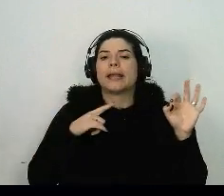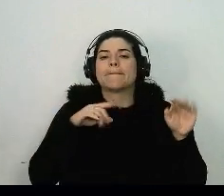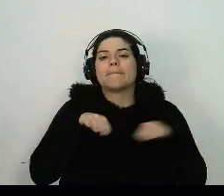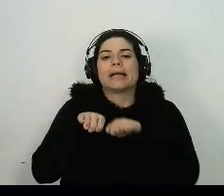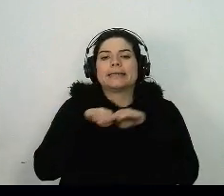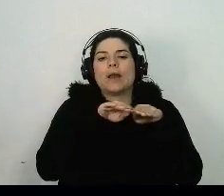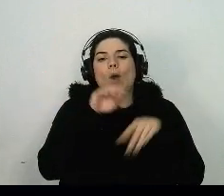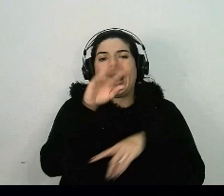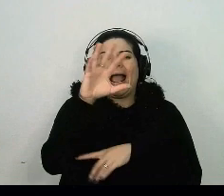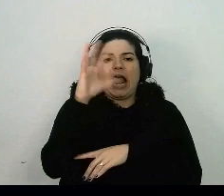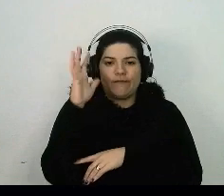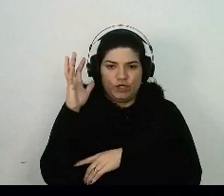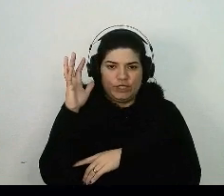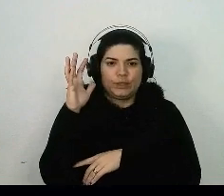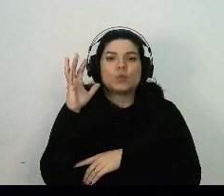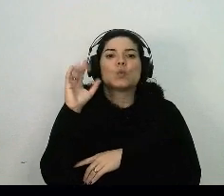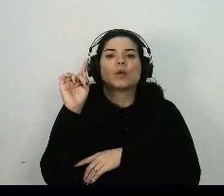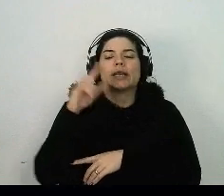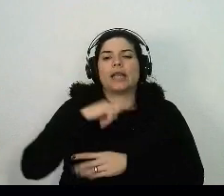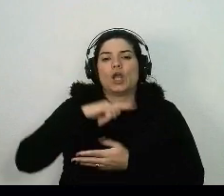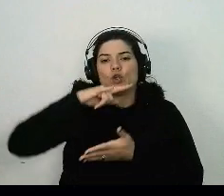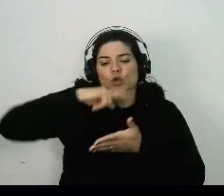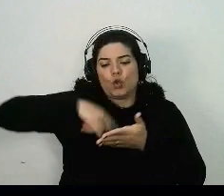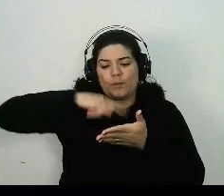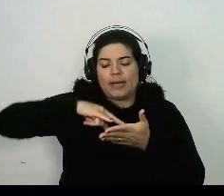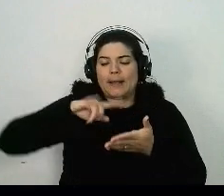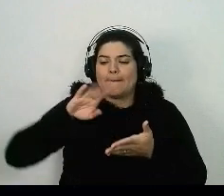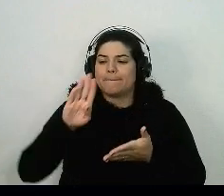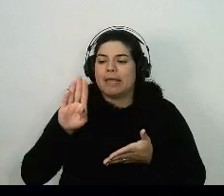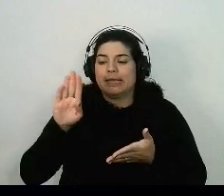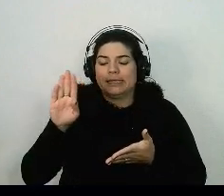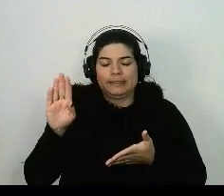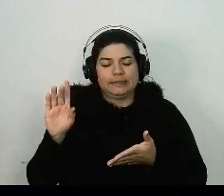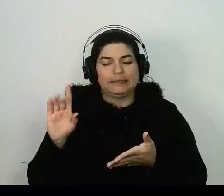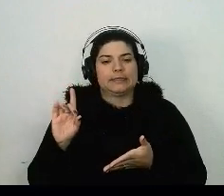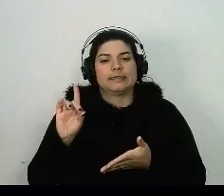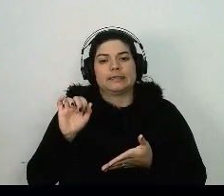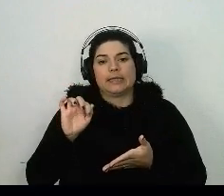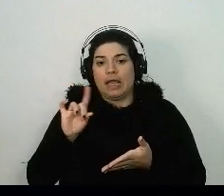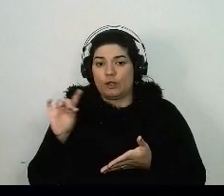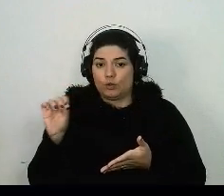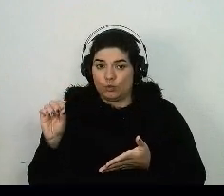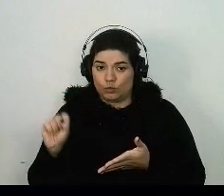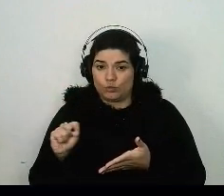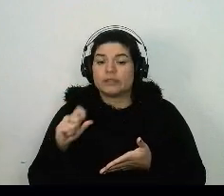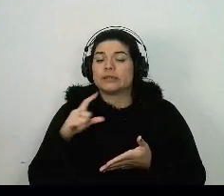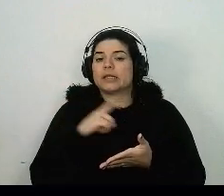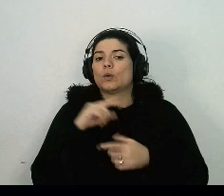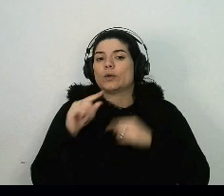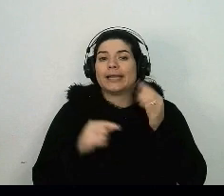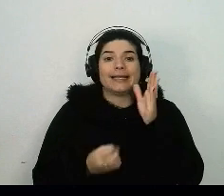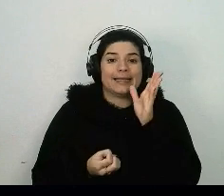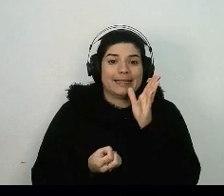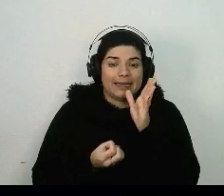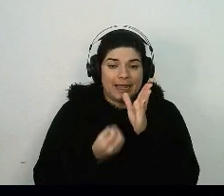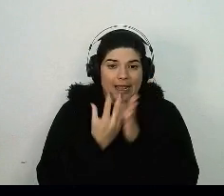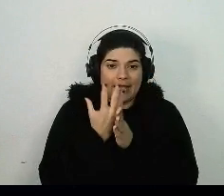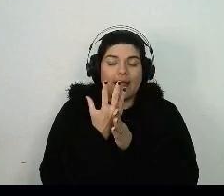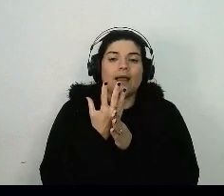padrão com documentos embedados, onde eu criava arrays para poder guardar cada uma das minhas versões e cada um dos meus